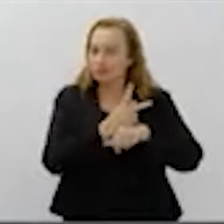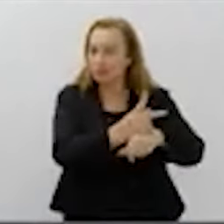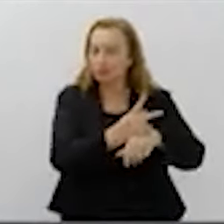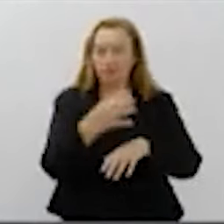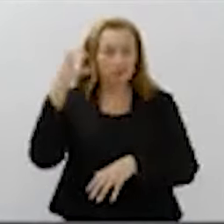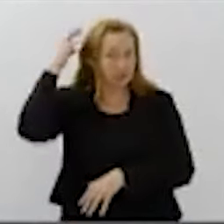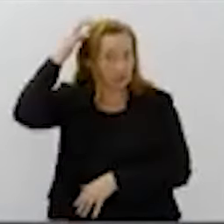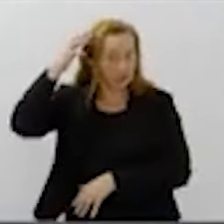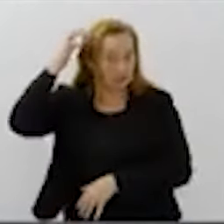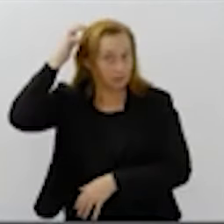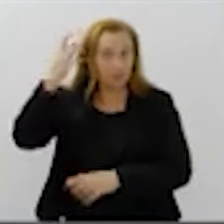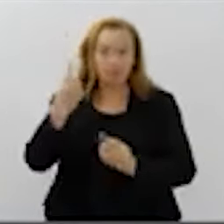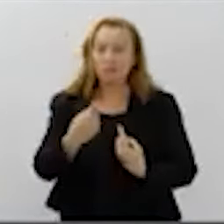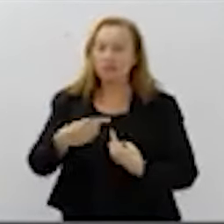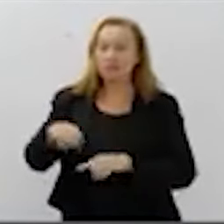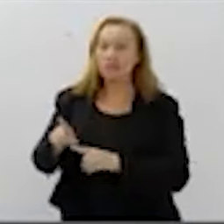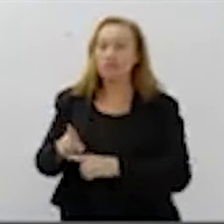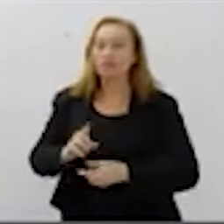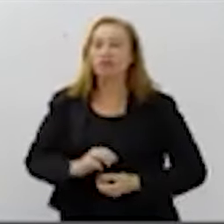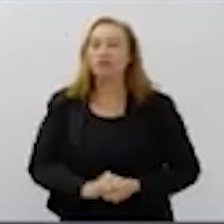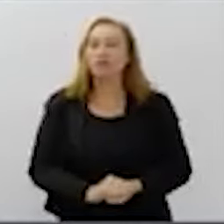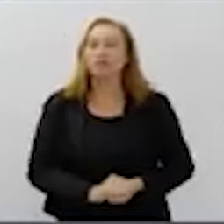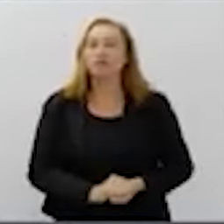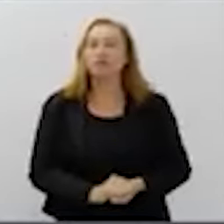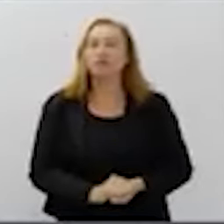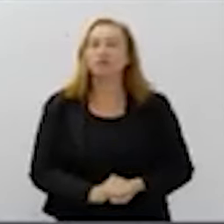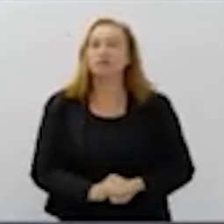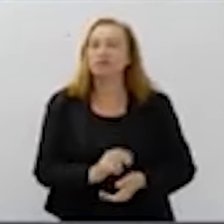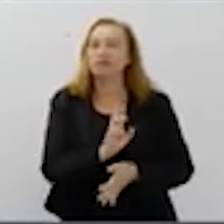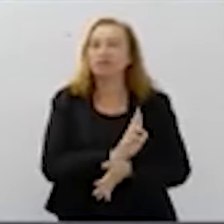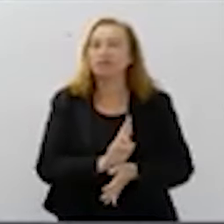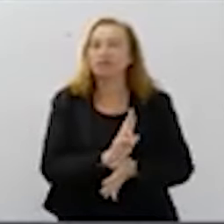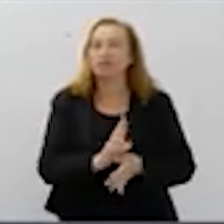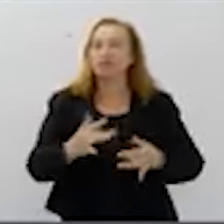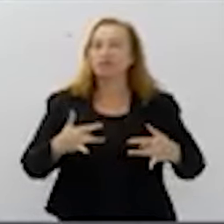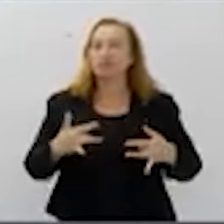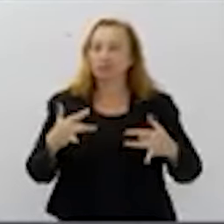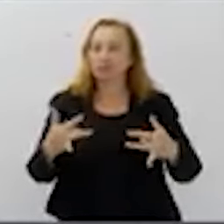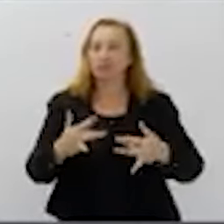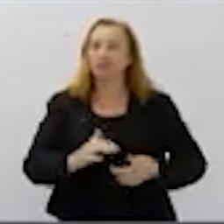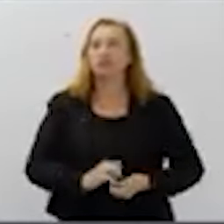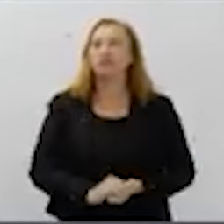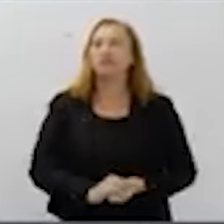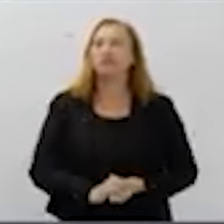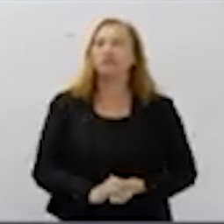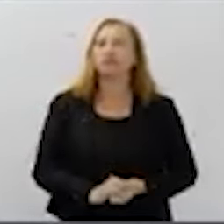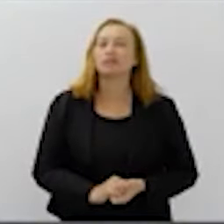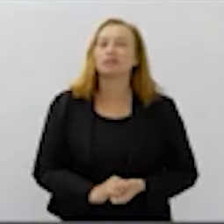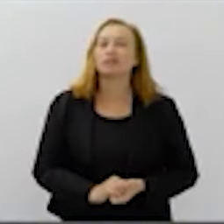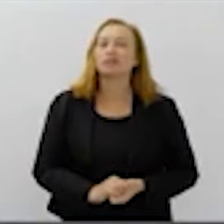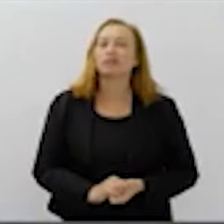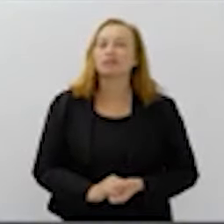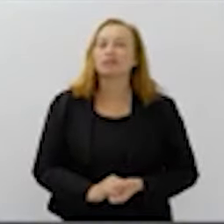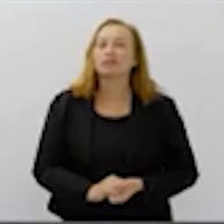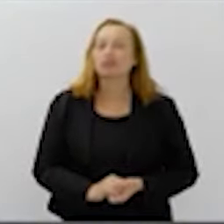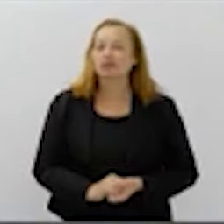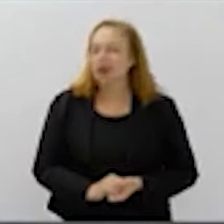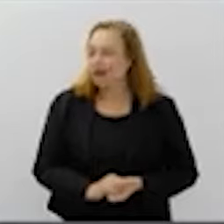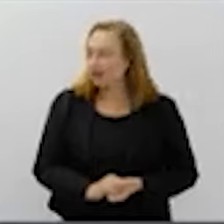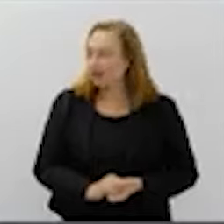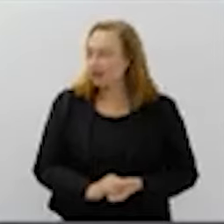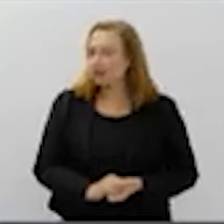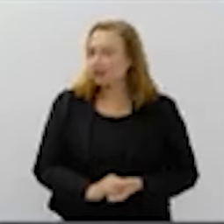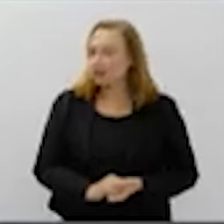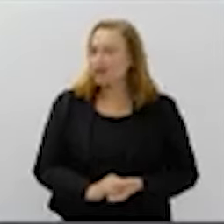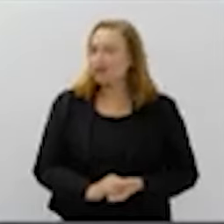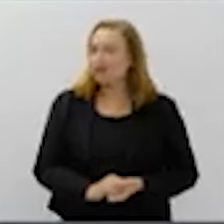racismo. E gostaria de prestar aqui a minha solidariedade à artista Jojó Todynho,